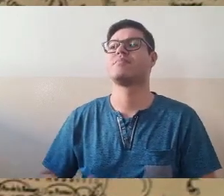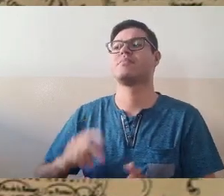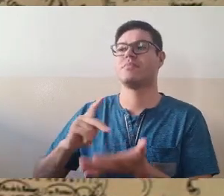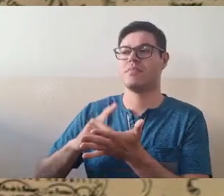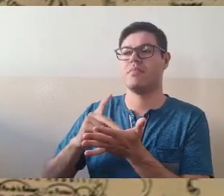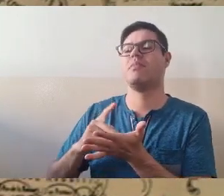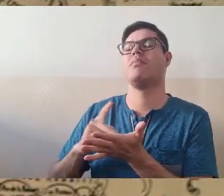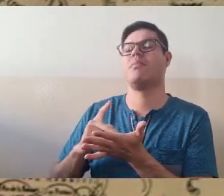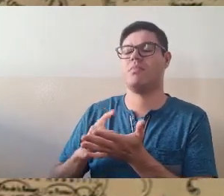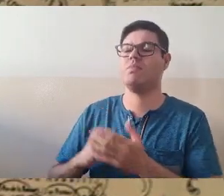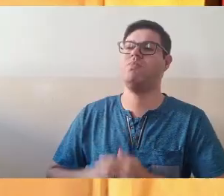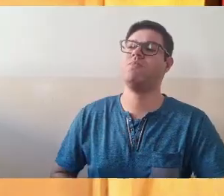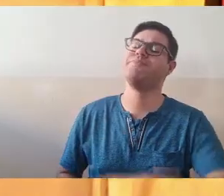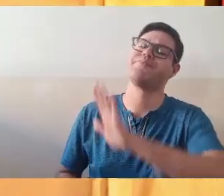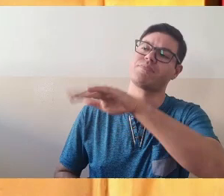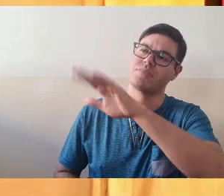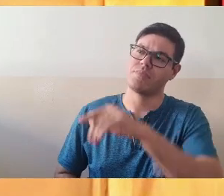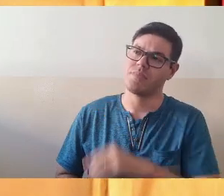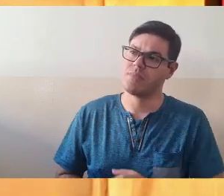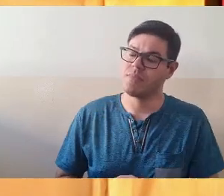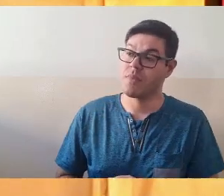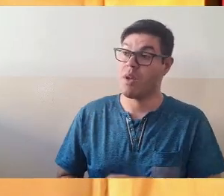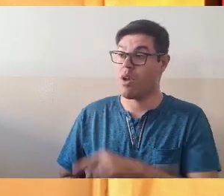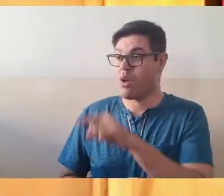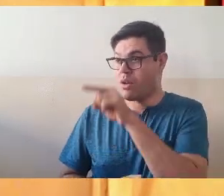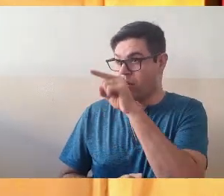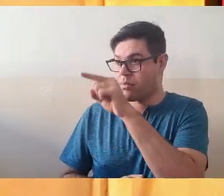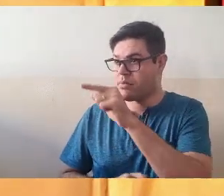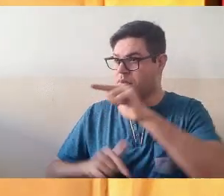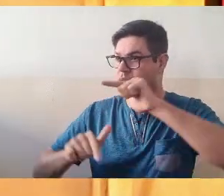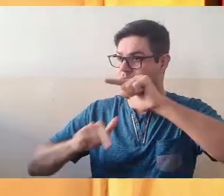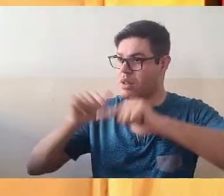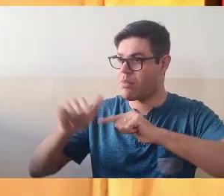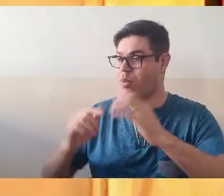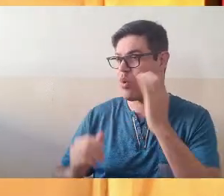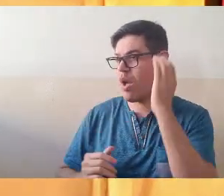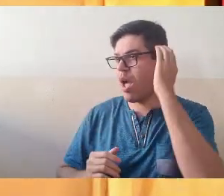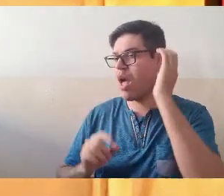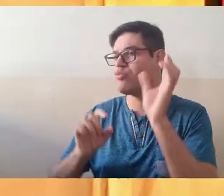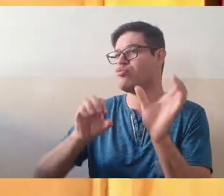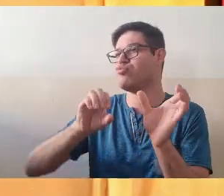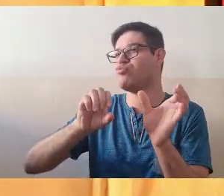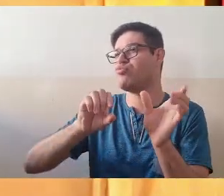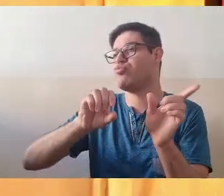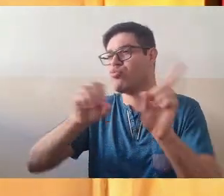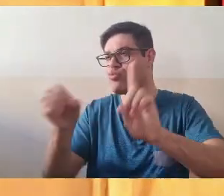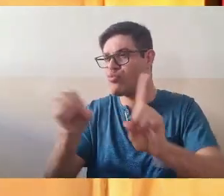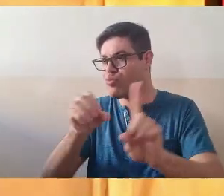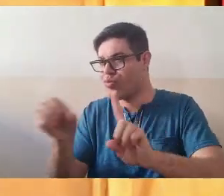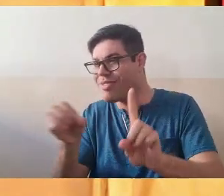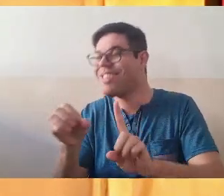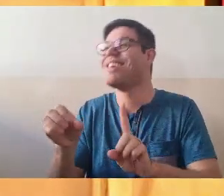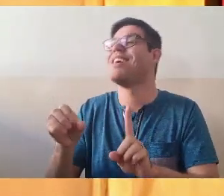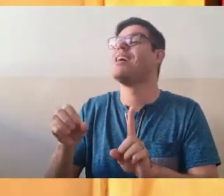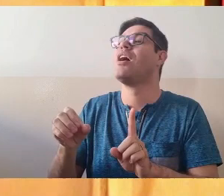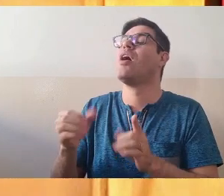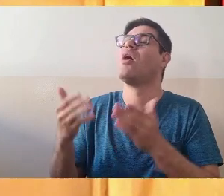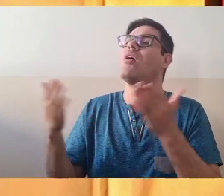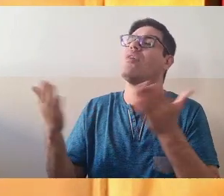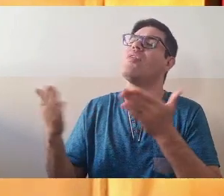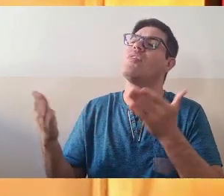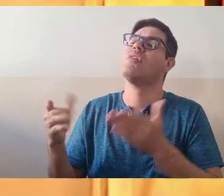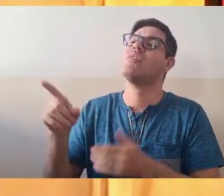Estratégias, etc. Então. O Fredo, você trabalhou no rádio, eu me lembro. E hoje